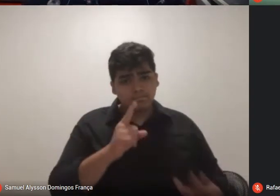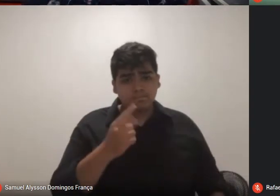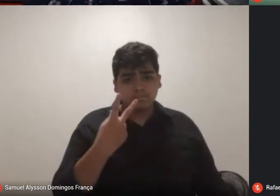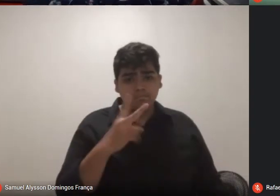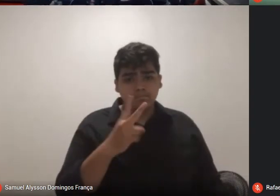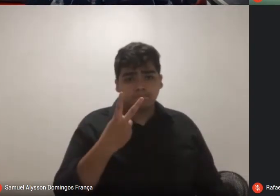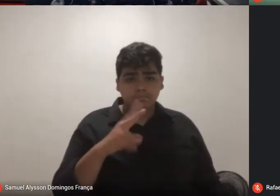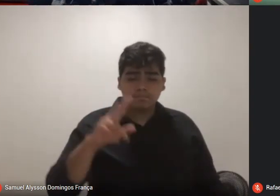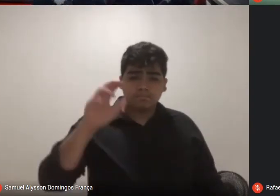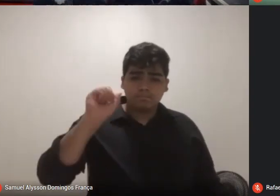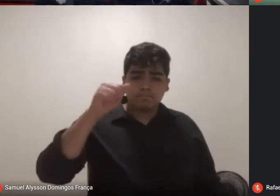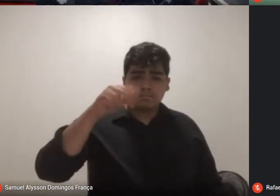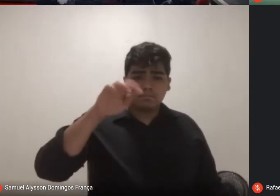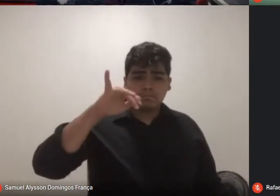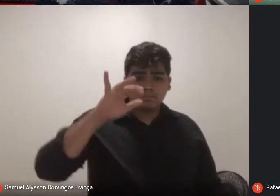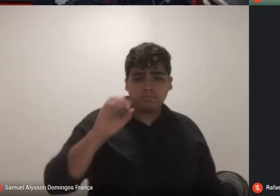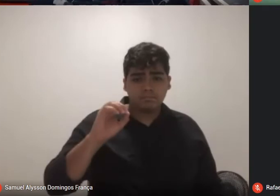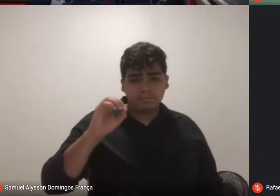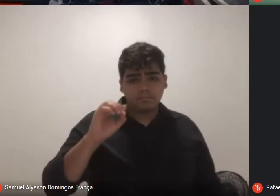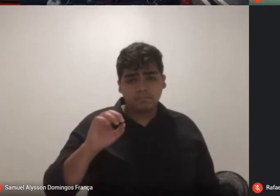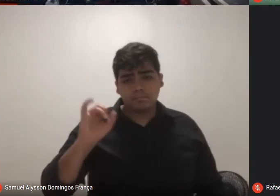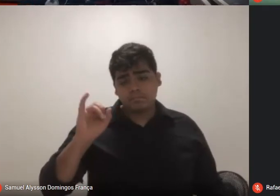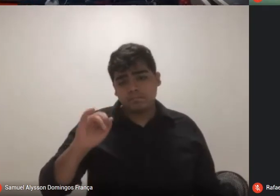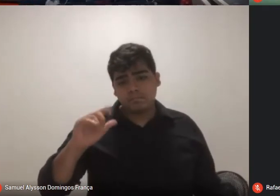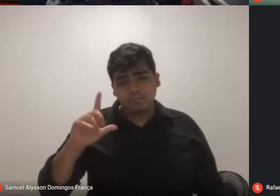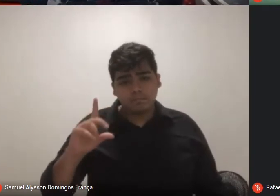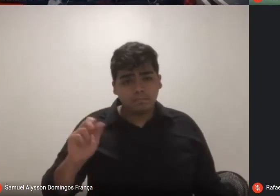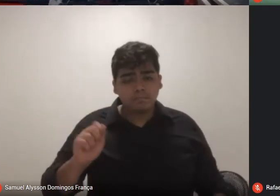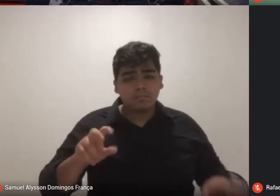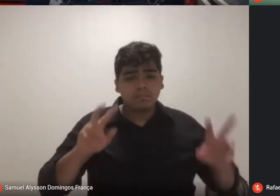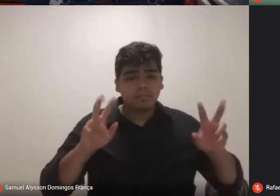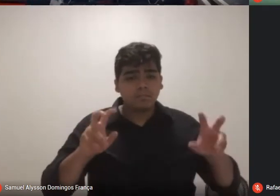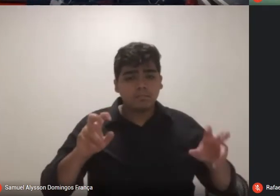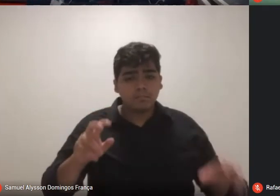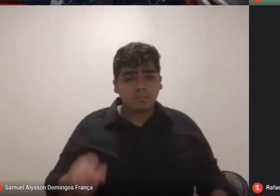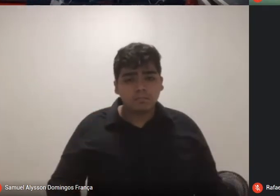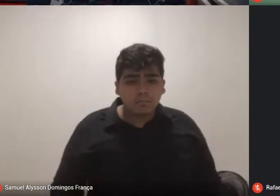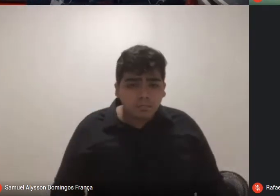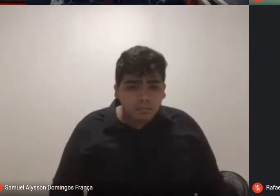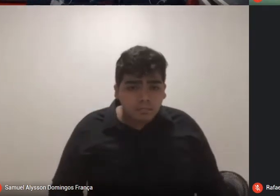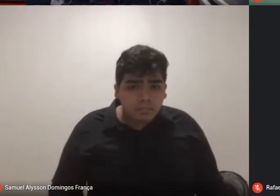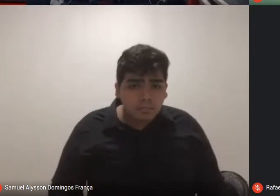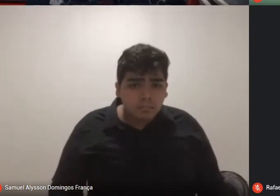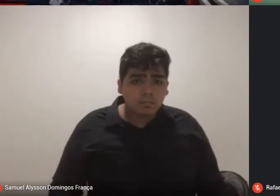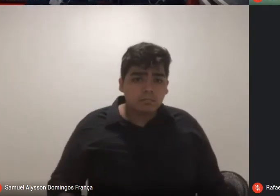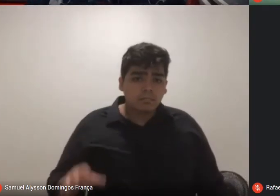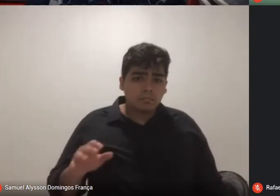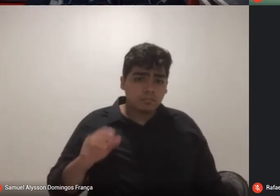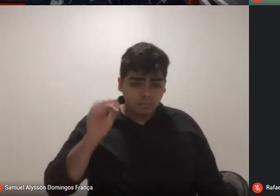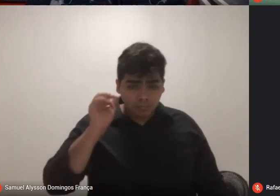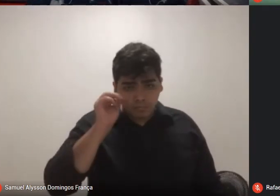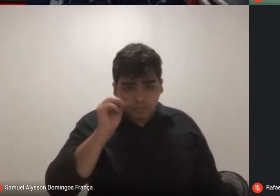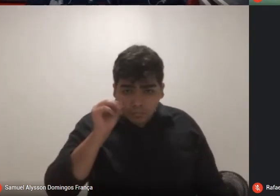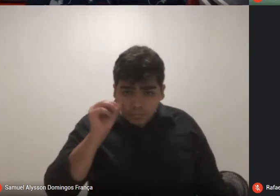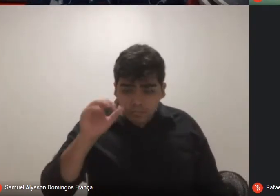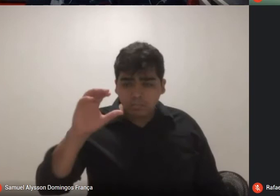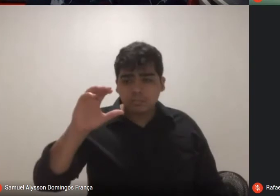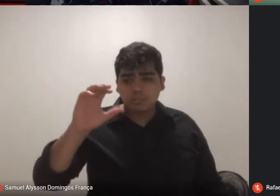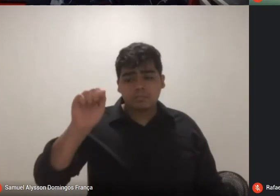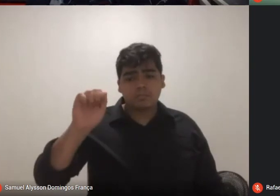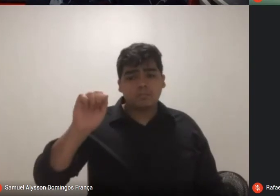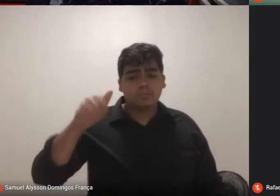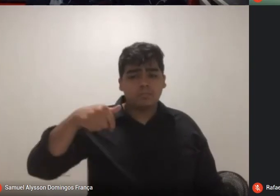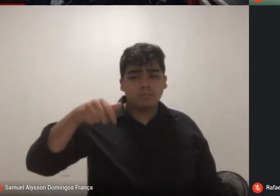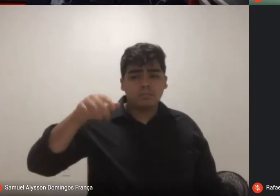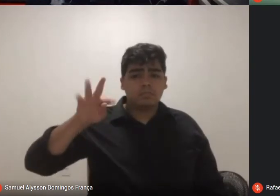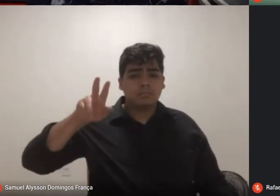a Rinaldo, sobre o cactus. Até interessante, de Alexandre Carneiro. O cactus apresentado no